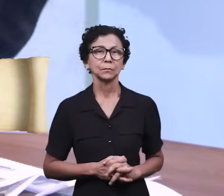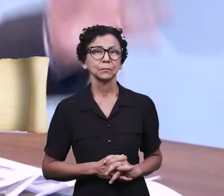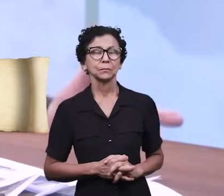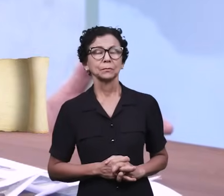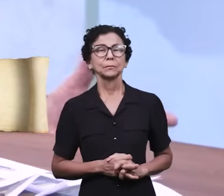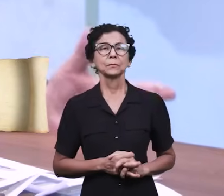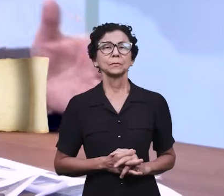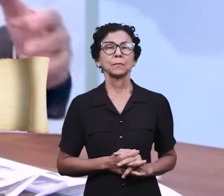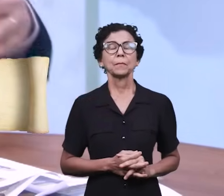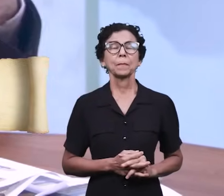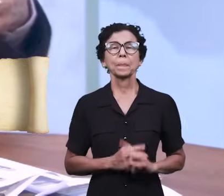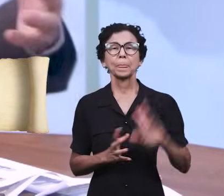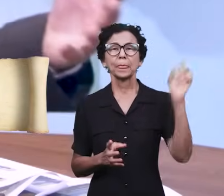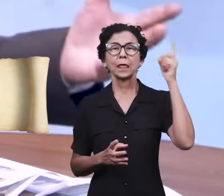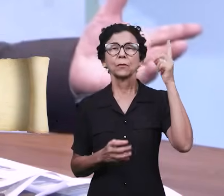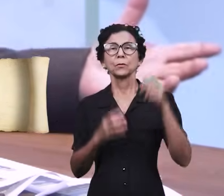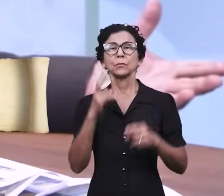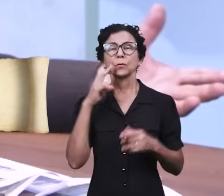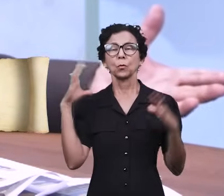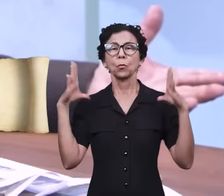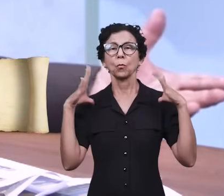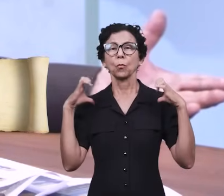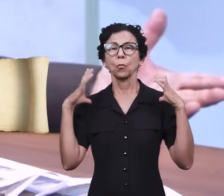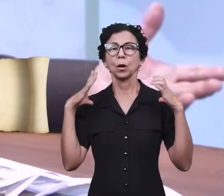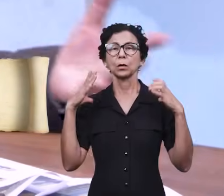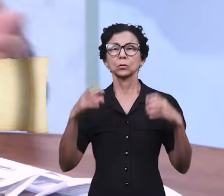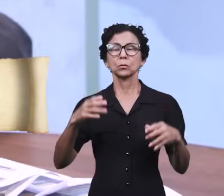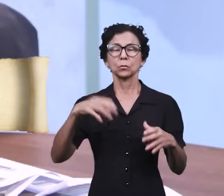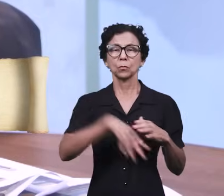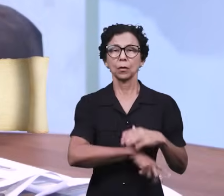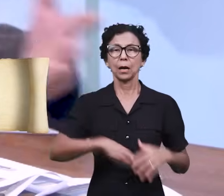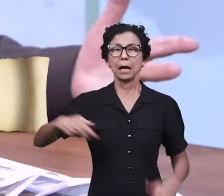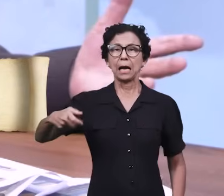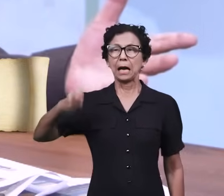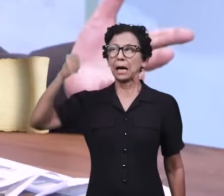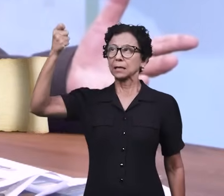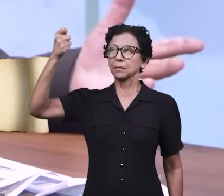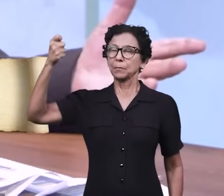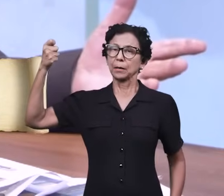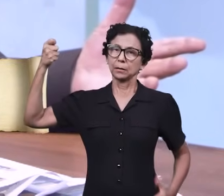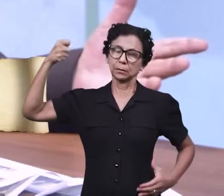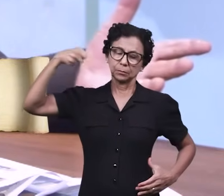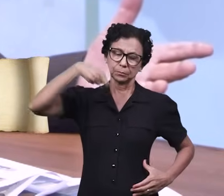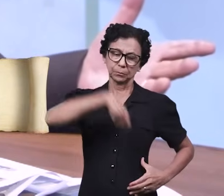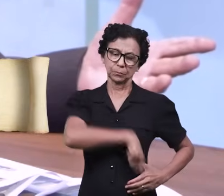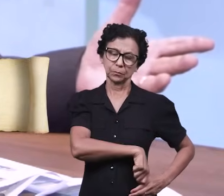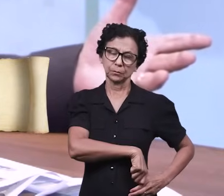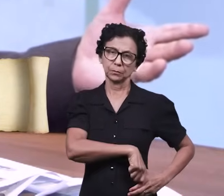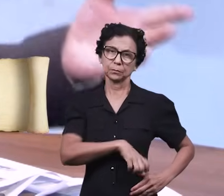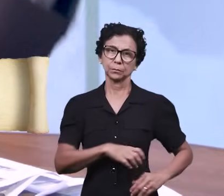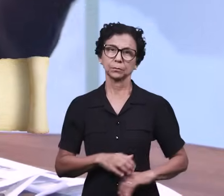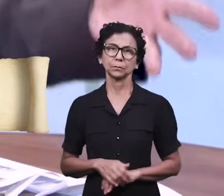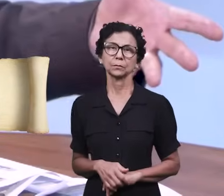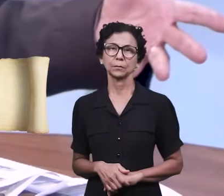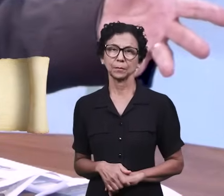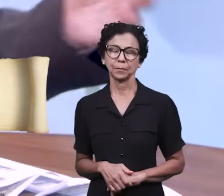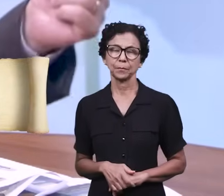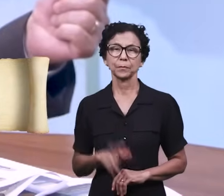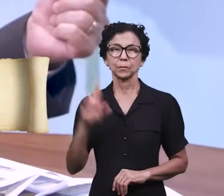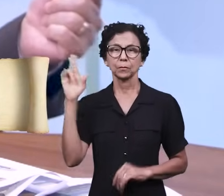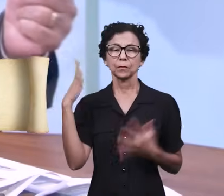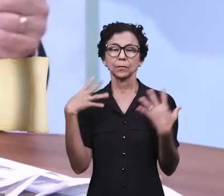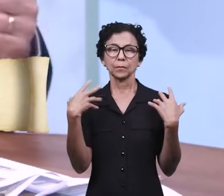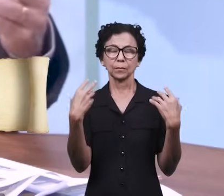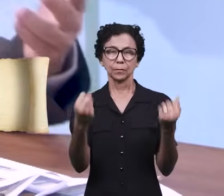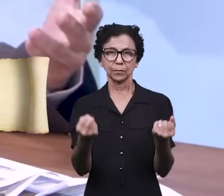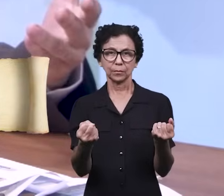holocausto com fogo, mostrando a sua aceitação. Neste lugar foi construído o templo, exatamente na eira